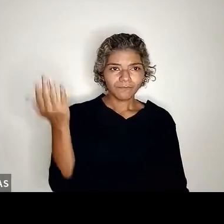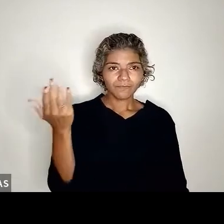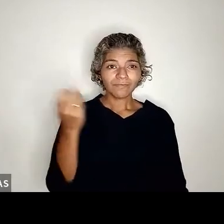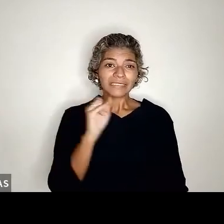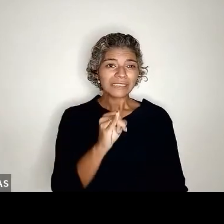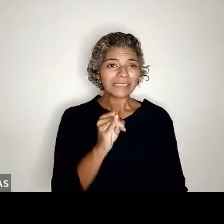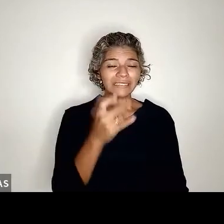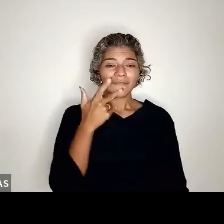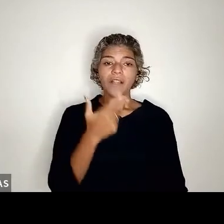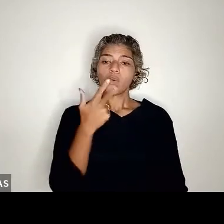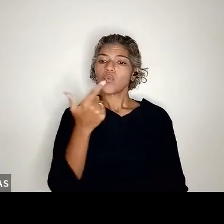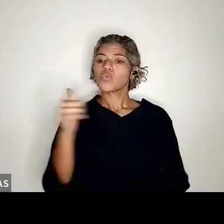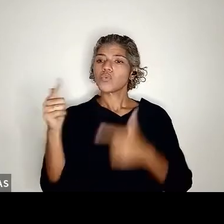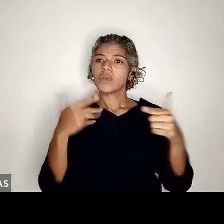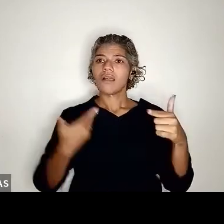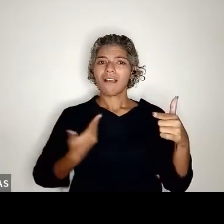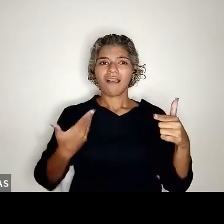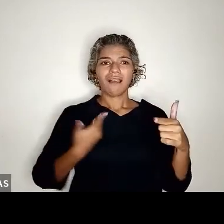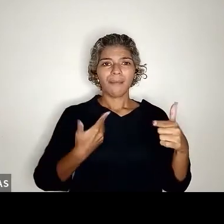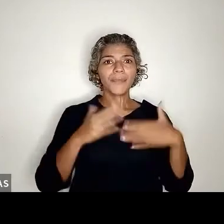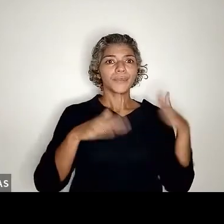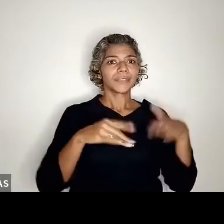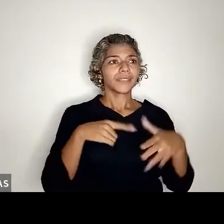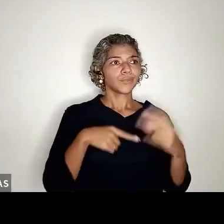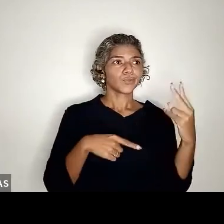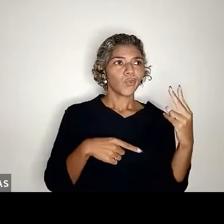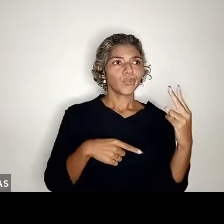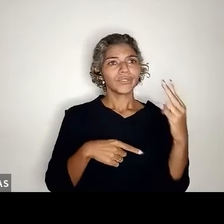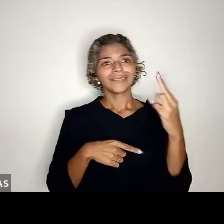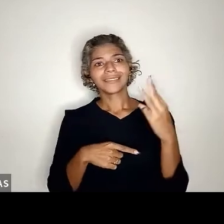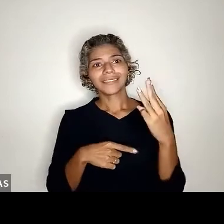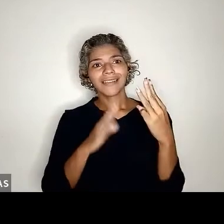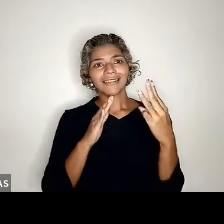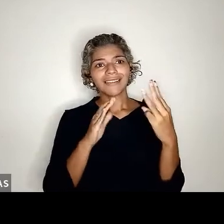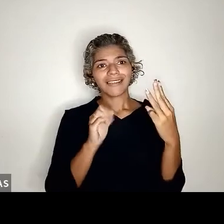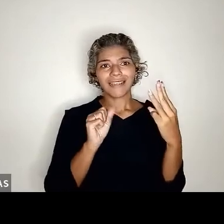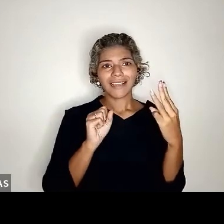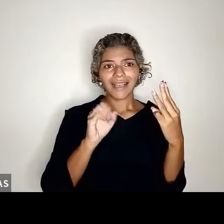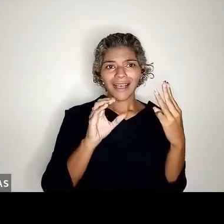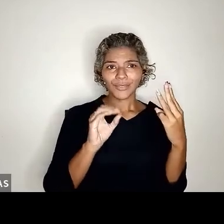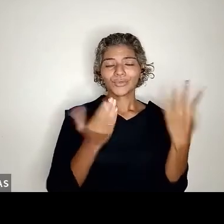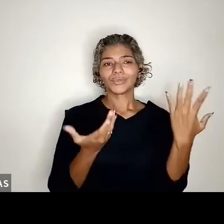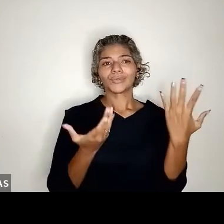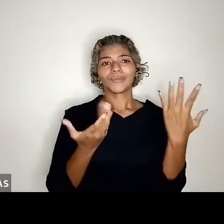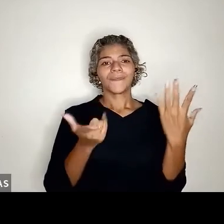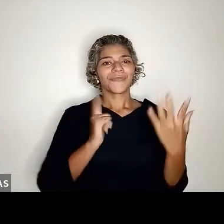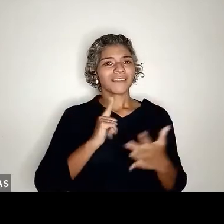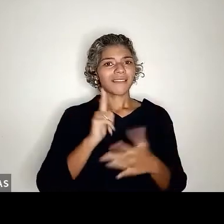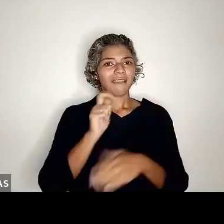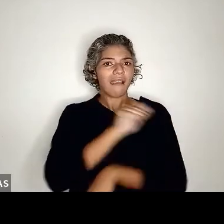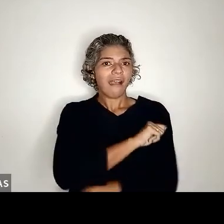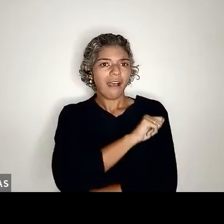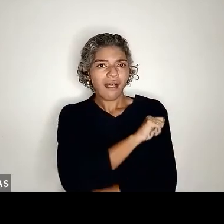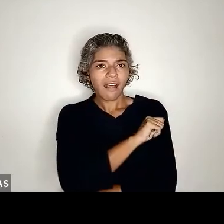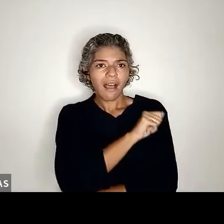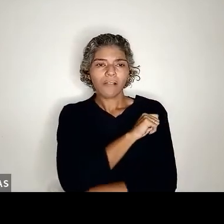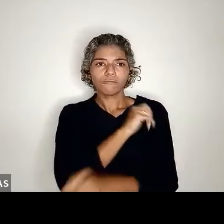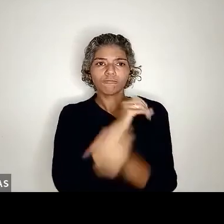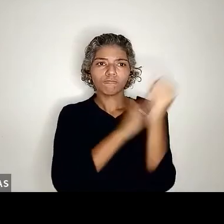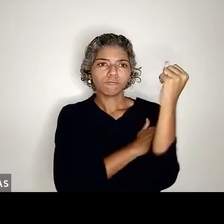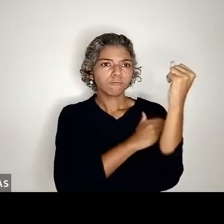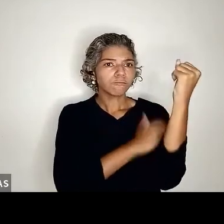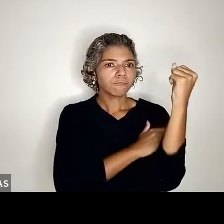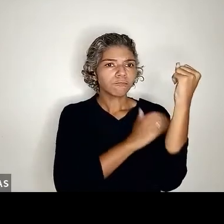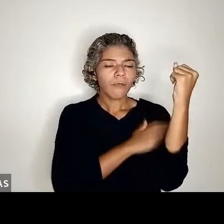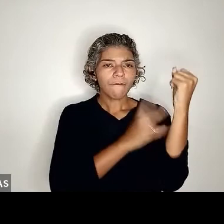têm 2 ou 3 casos a mais, né? Contando alunos muito potentes, alunos e alunas que